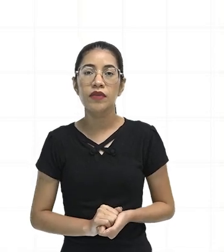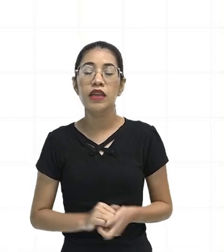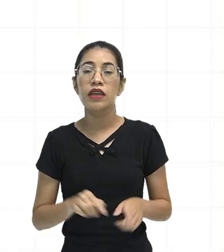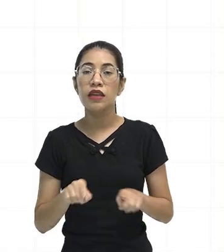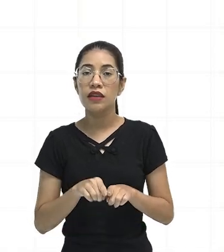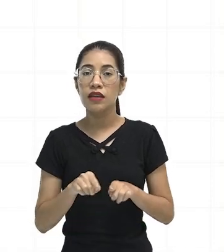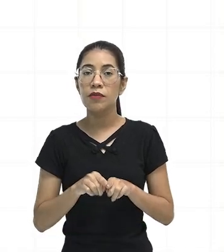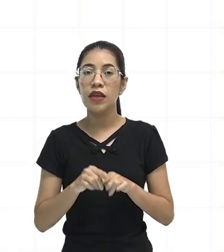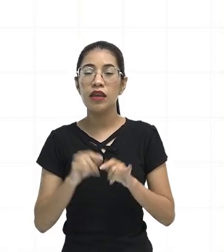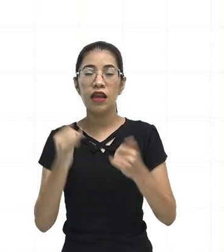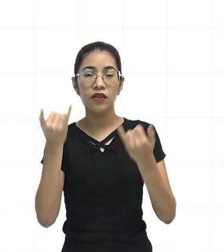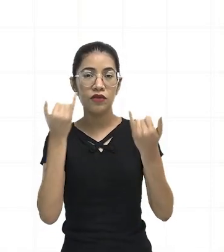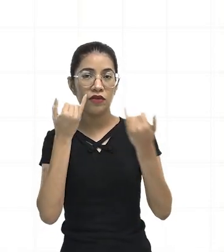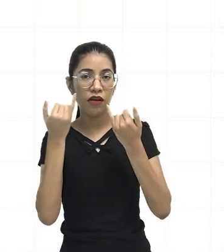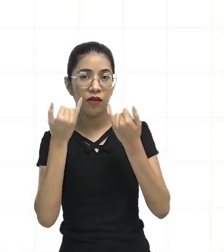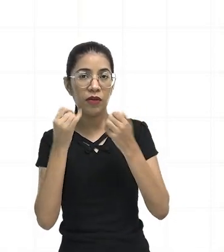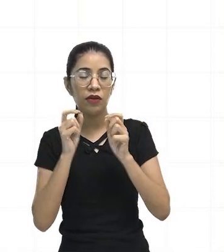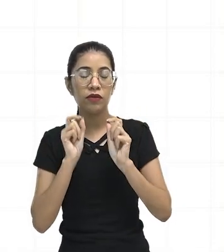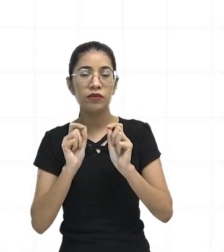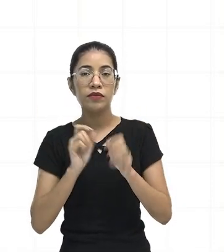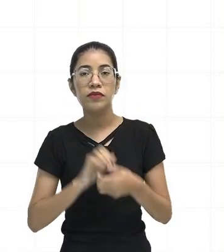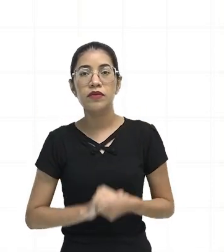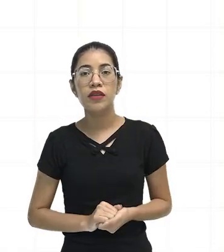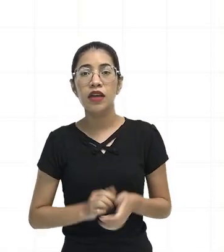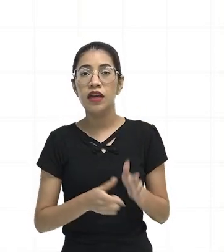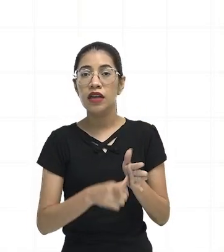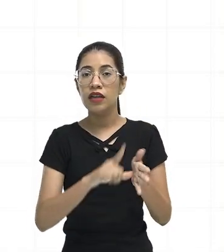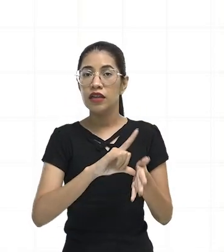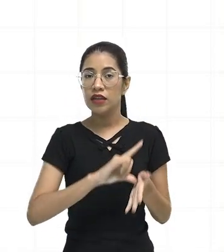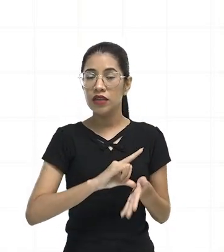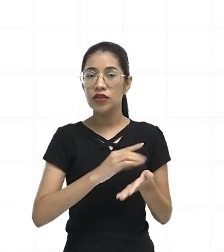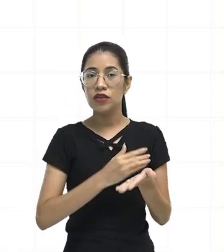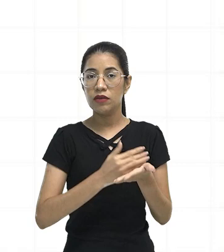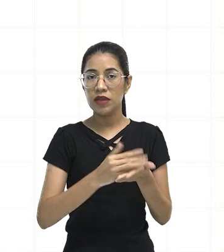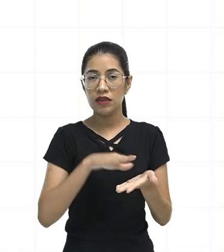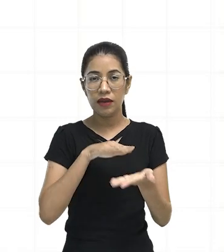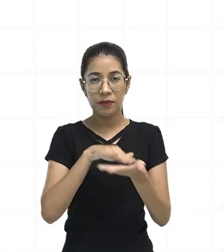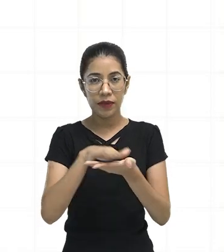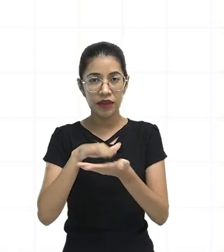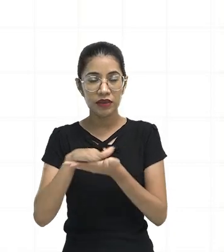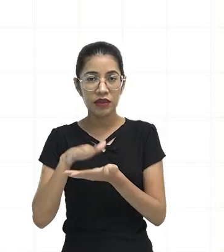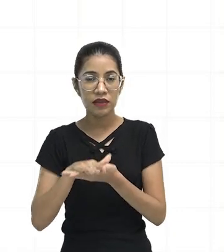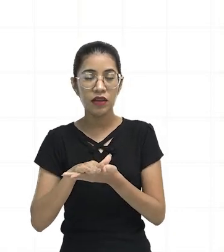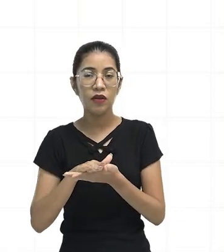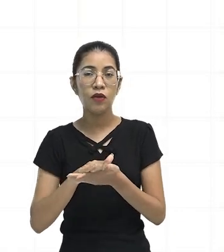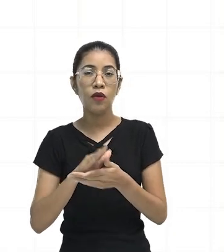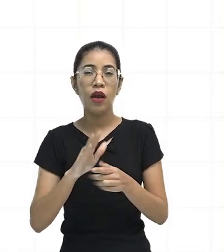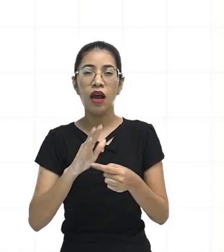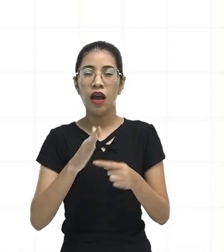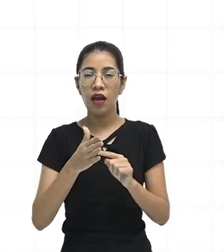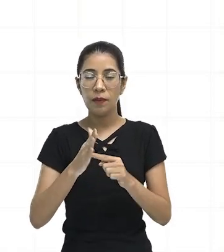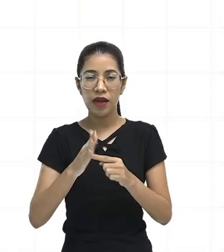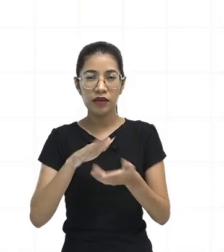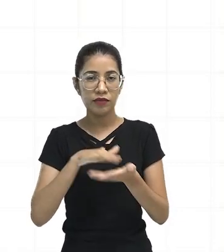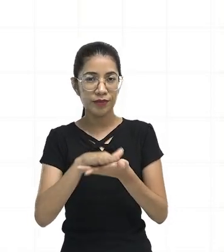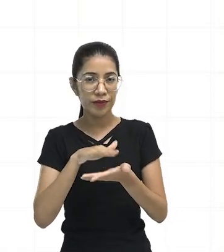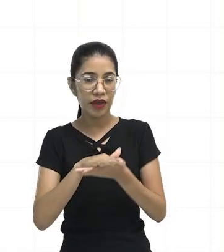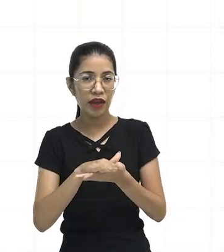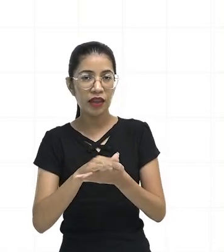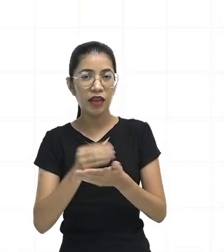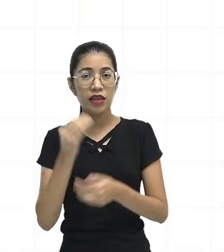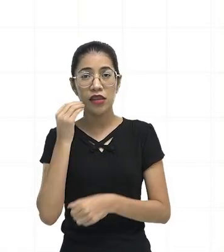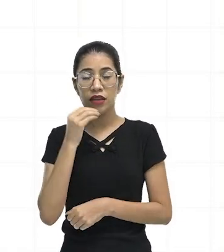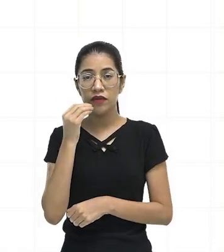também disse que, antes de iniciar esse trabalho, uma dessas máquinas pifou. Uma dessas máquinas deu problema.